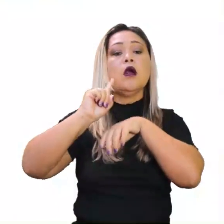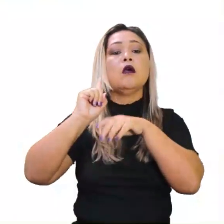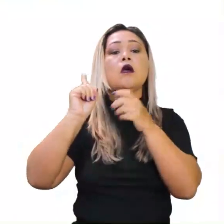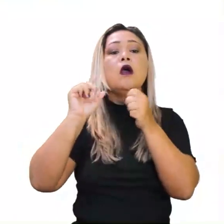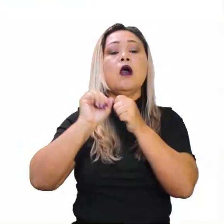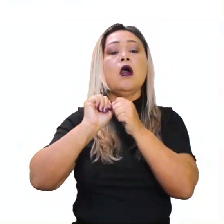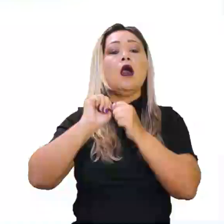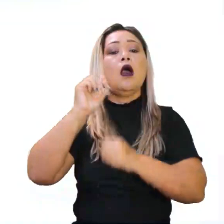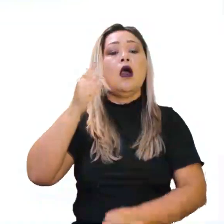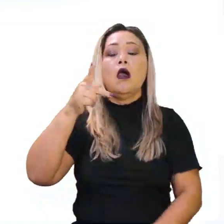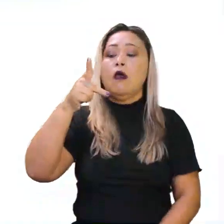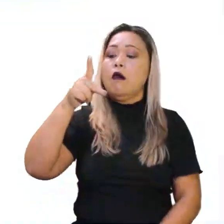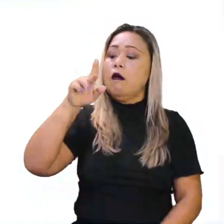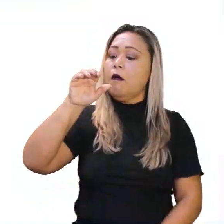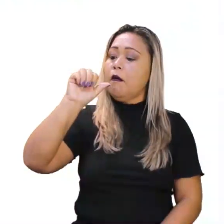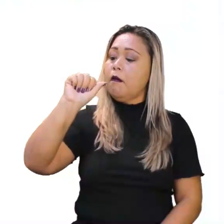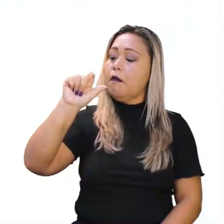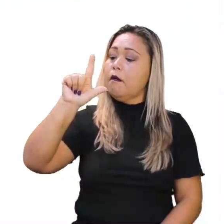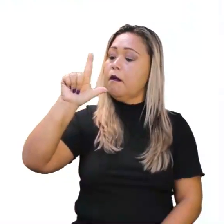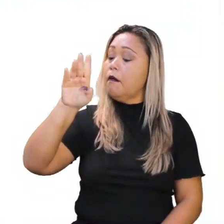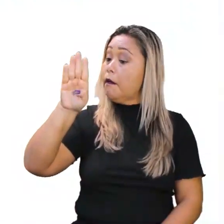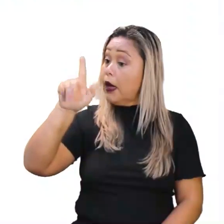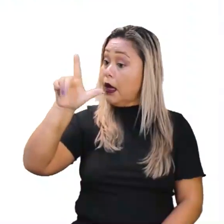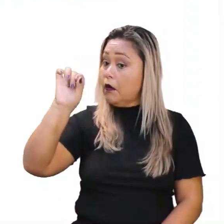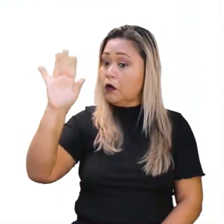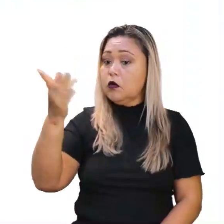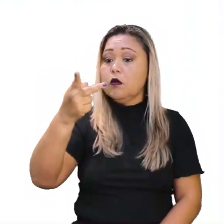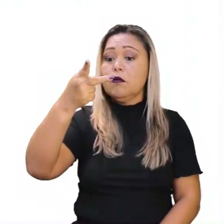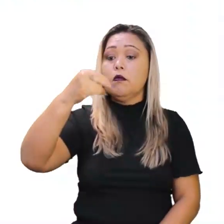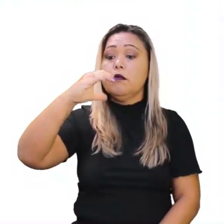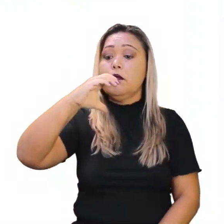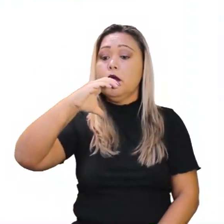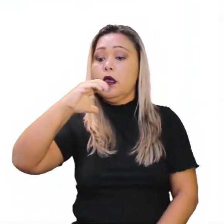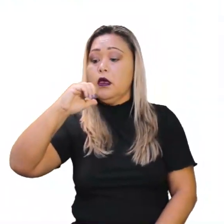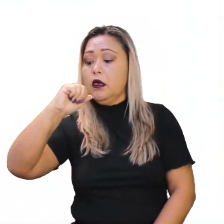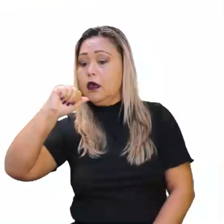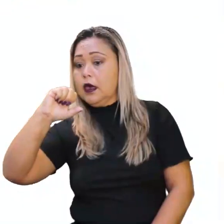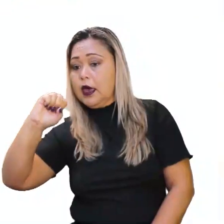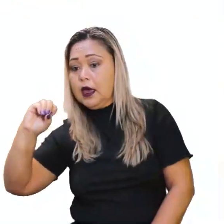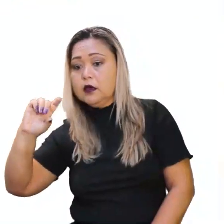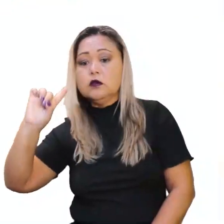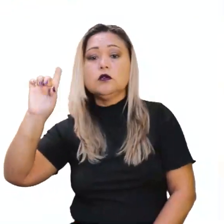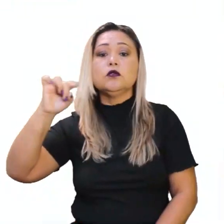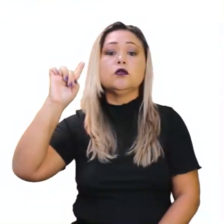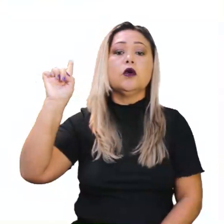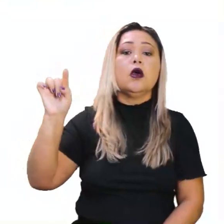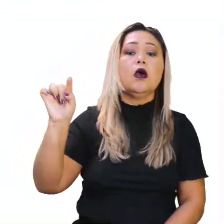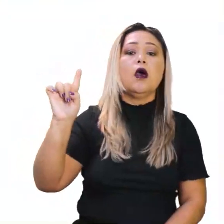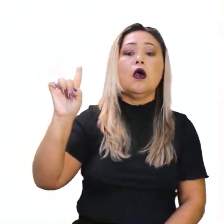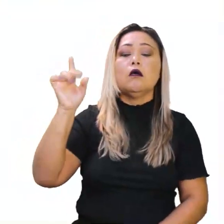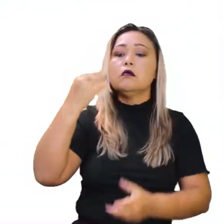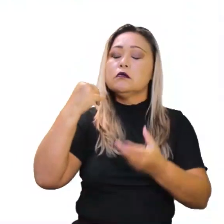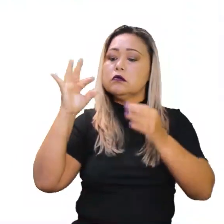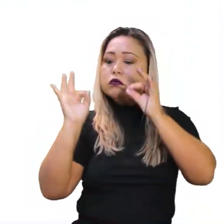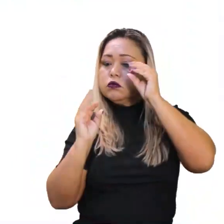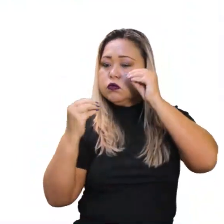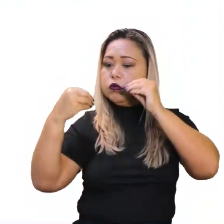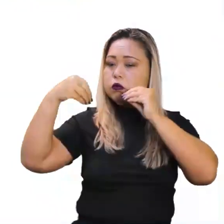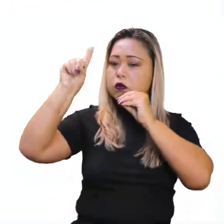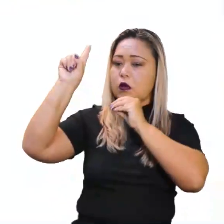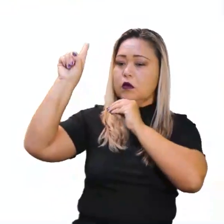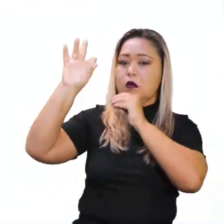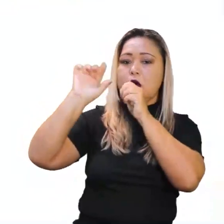dos criadores desse movimento artístico. As formas são geometrizadas e angulosas. Vão observando aí.